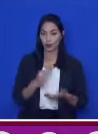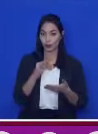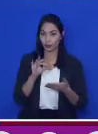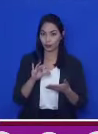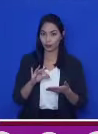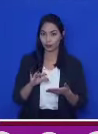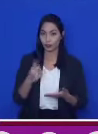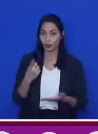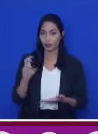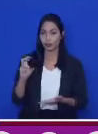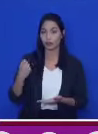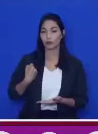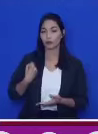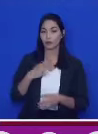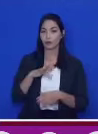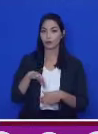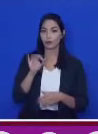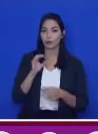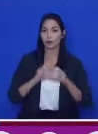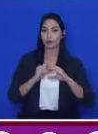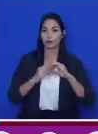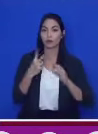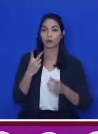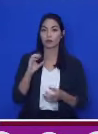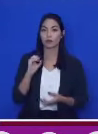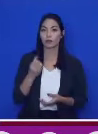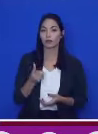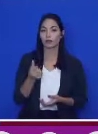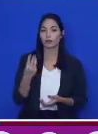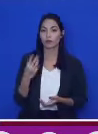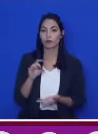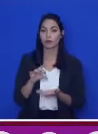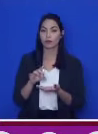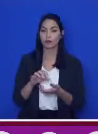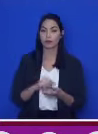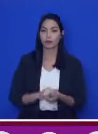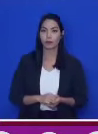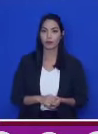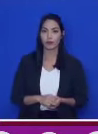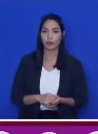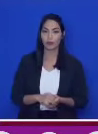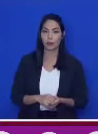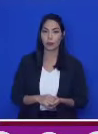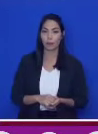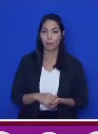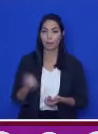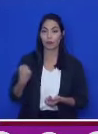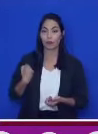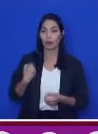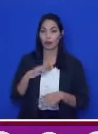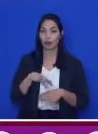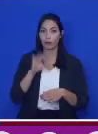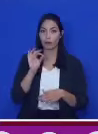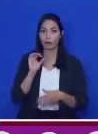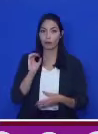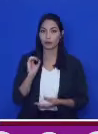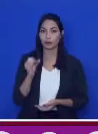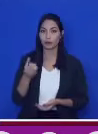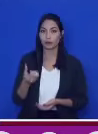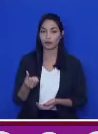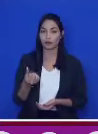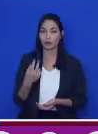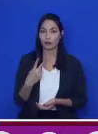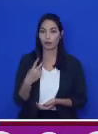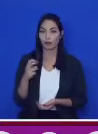Vamos conferir as 15 dezenas sorteadas no concurso 2063 da Loto Fácil. Confira comigo, os números sorteados foram